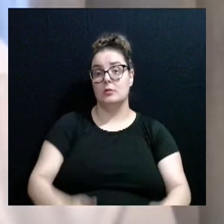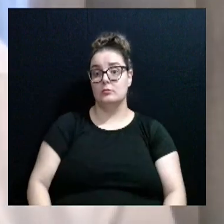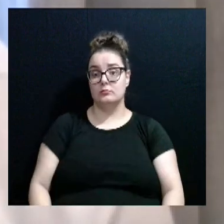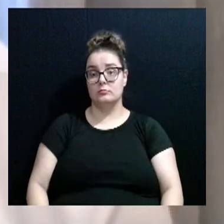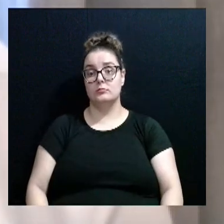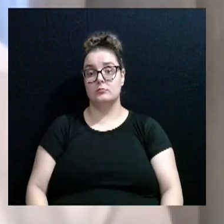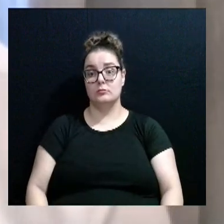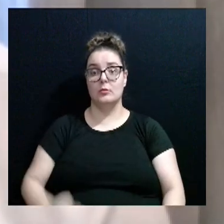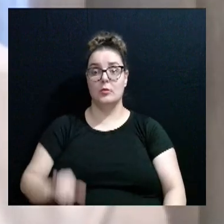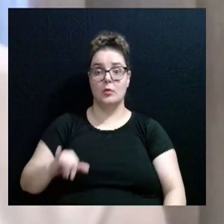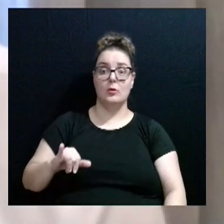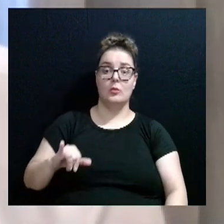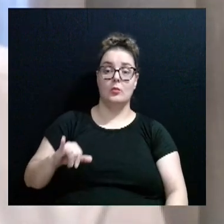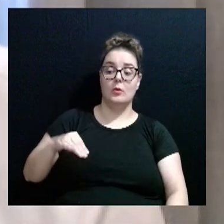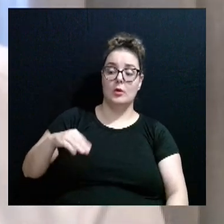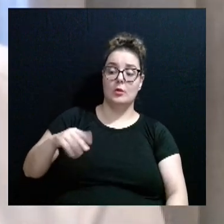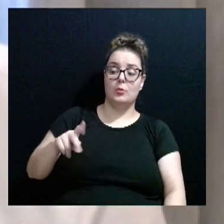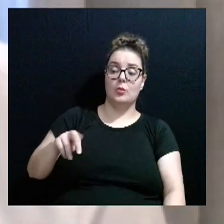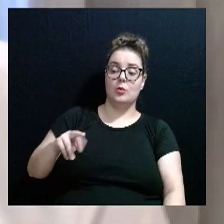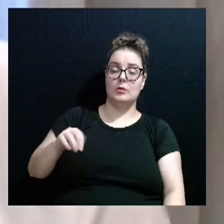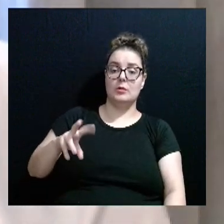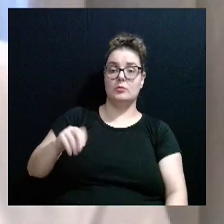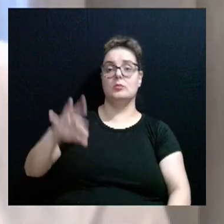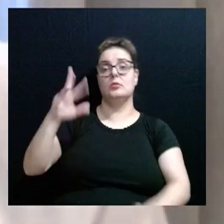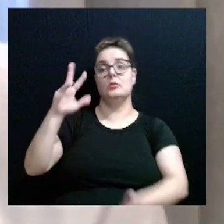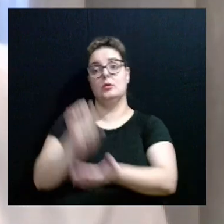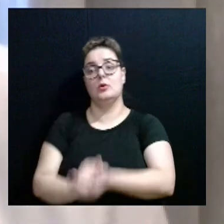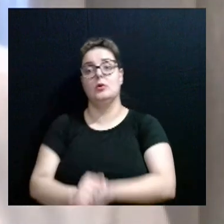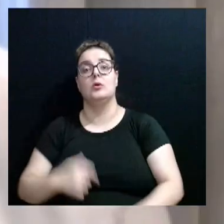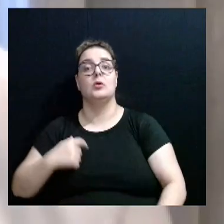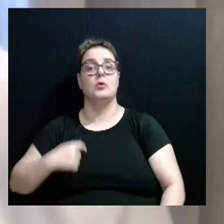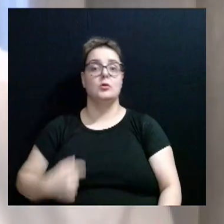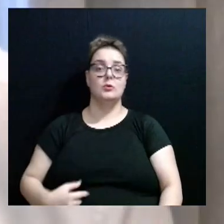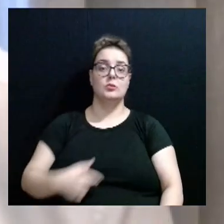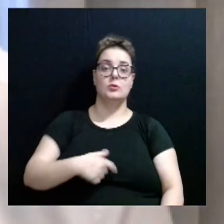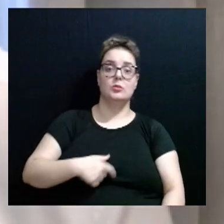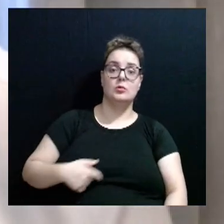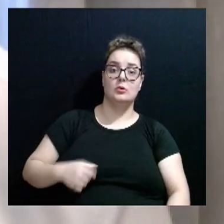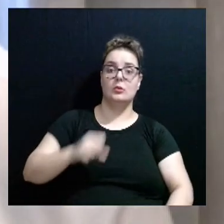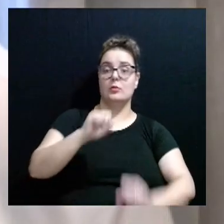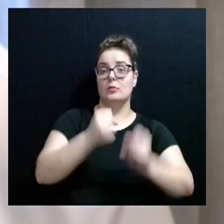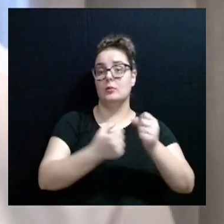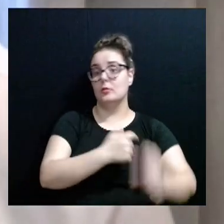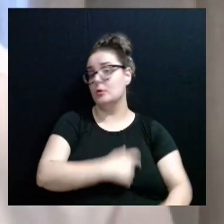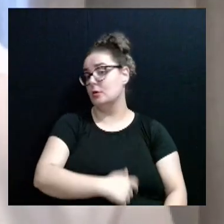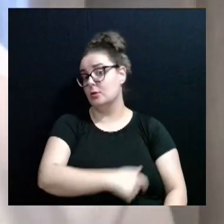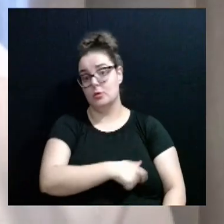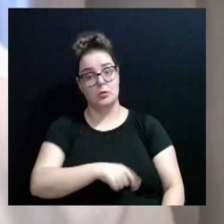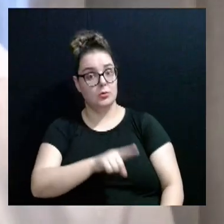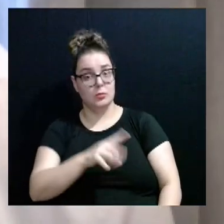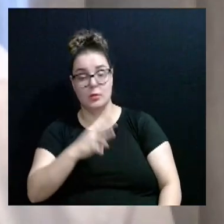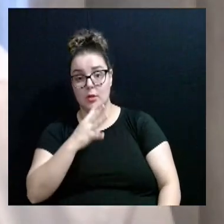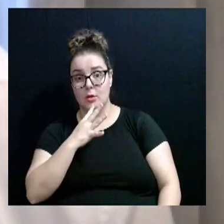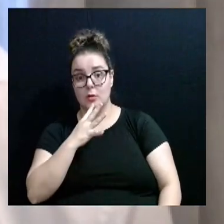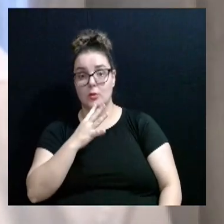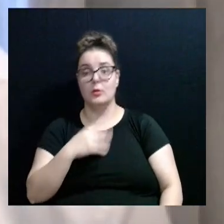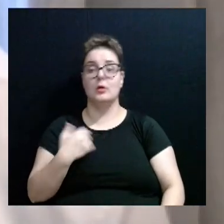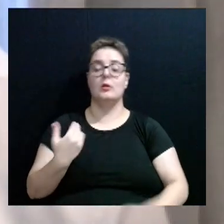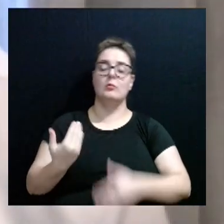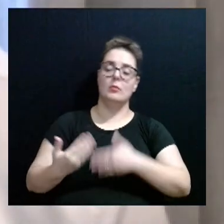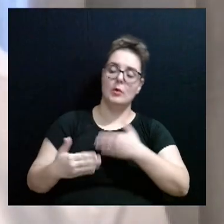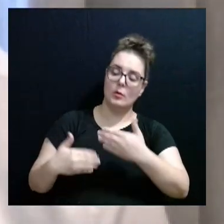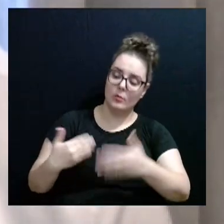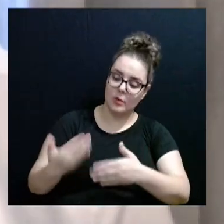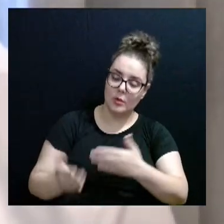que cadastrar o fabricante suíço às vezes não é conhecido, tem que passar por um processo de aprovação